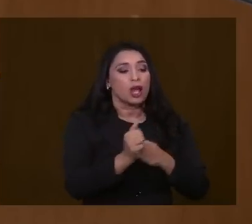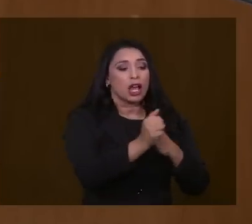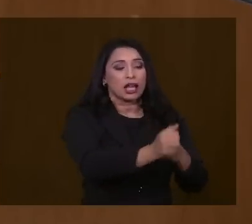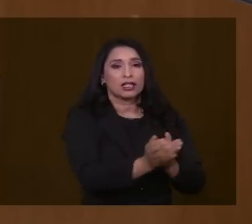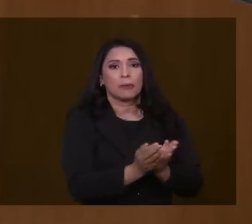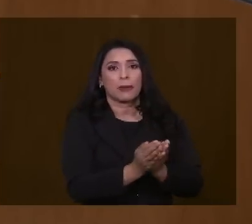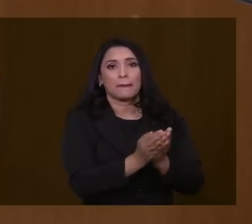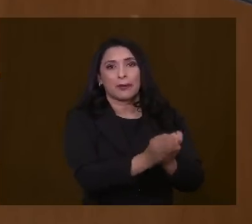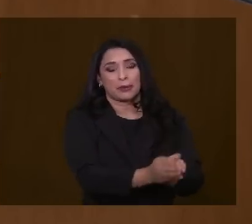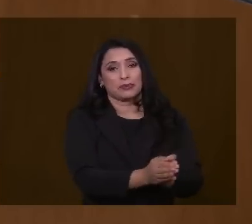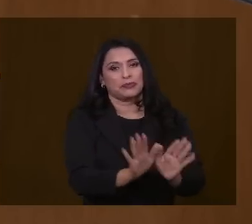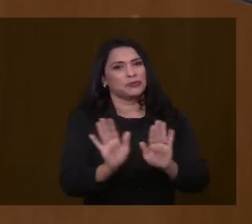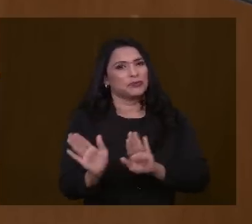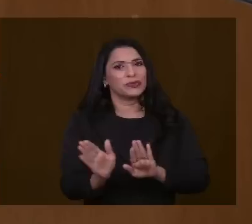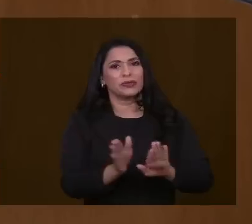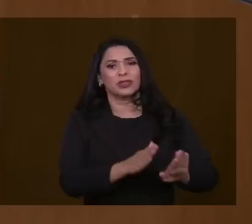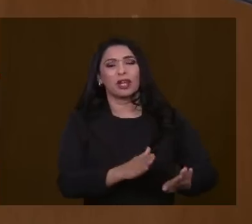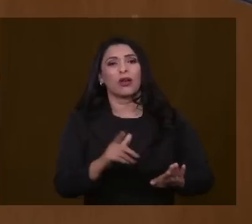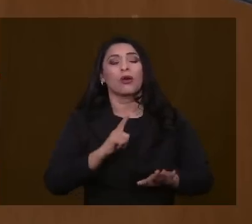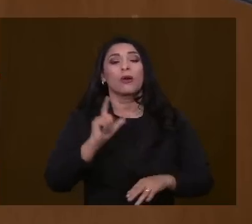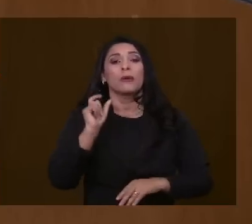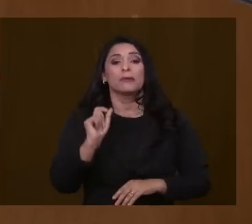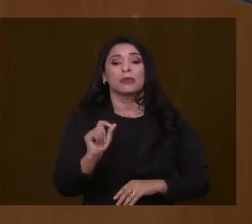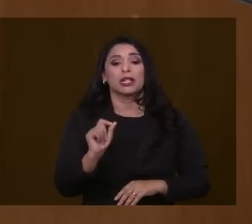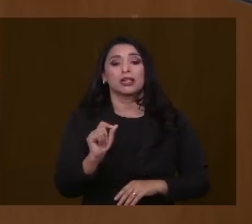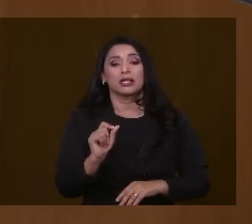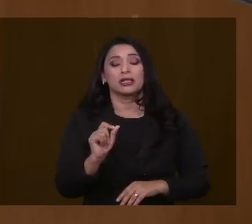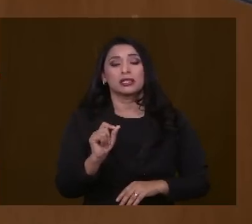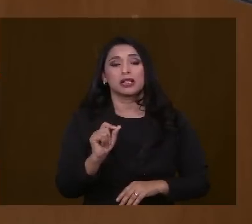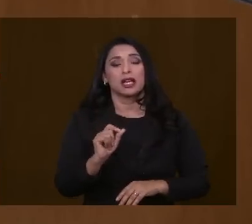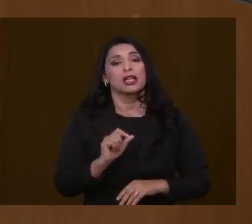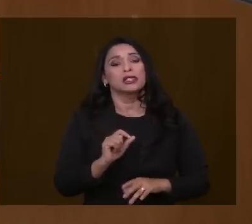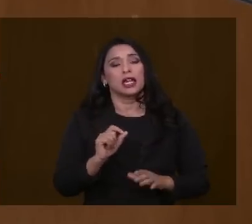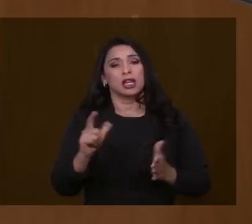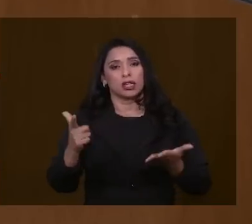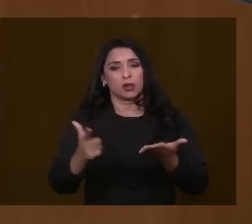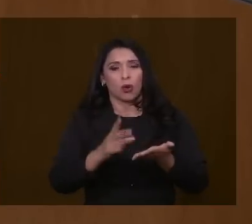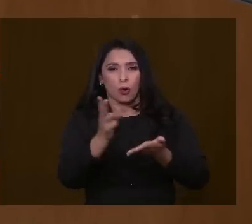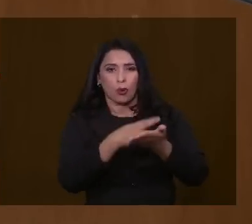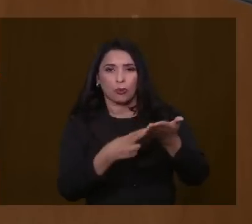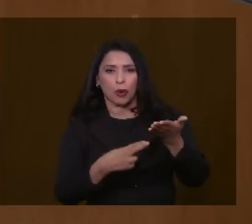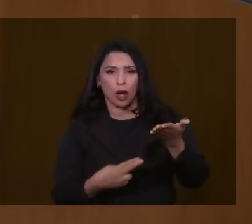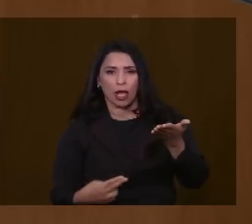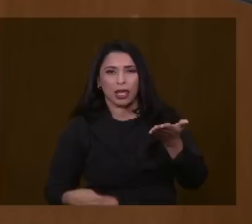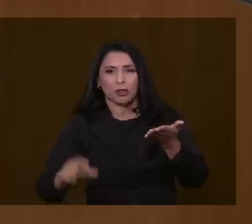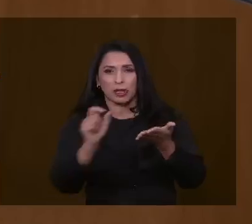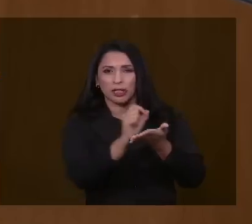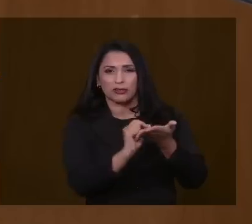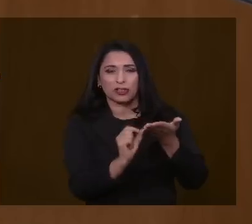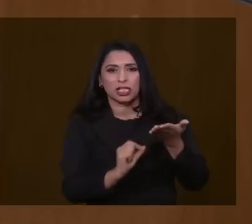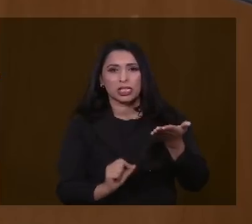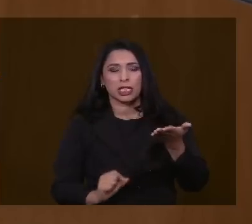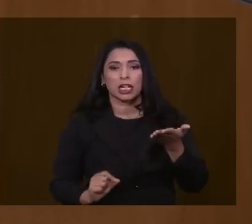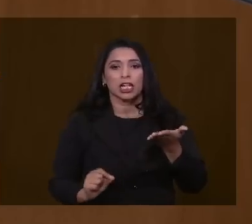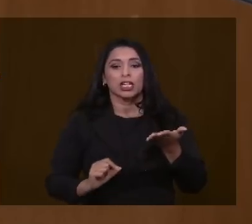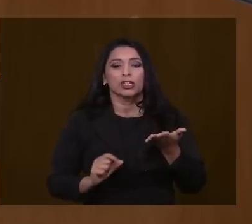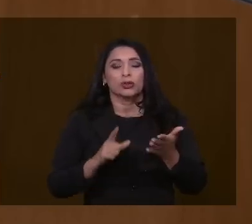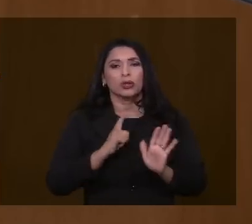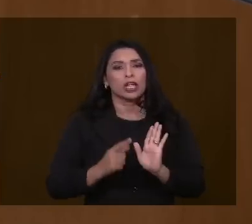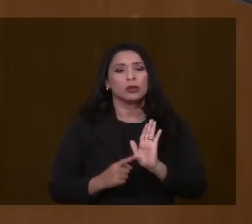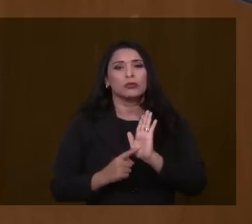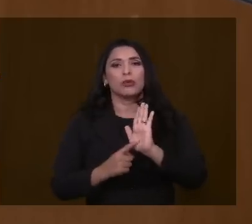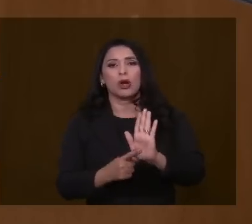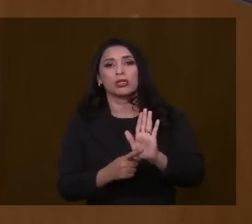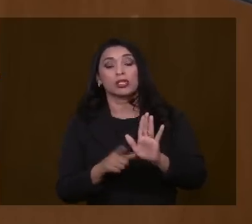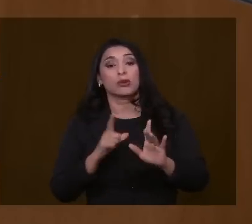dizem muito mais com o tom do canto sexto dos Lusíades, no qual é o poeta, por sua própria voz, que passa em revista